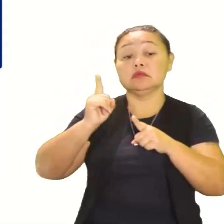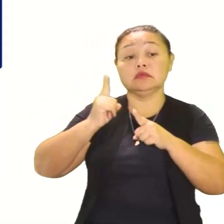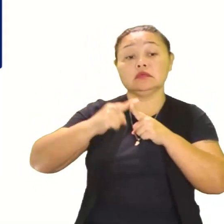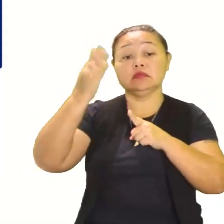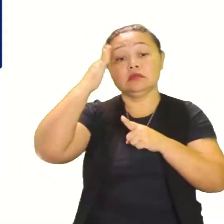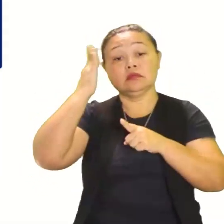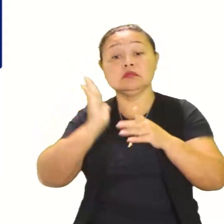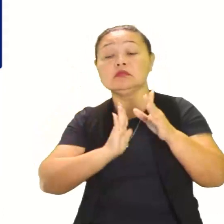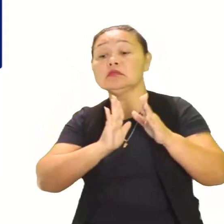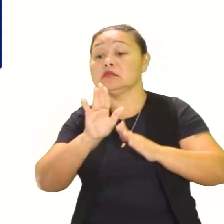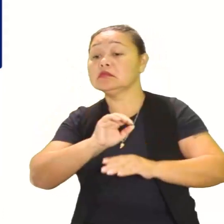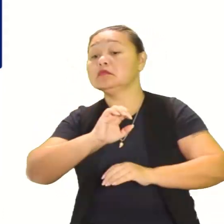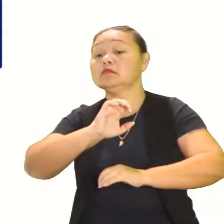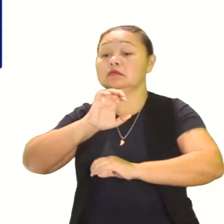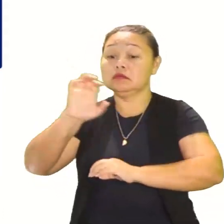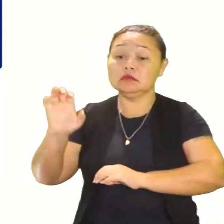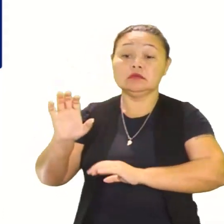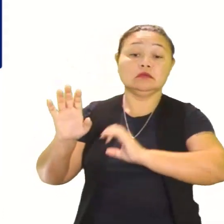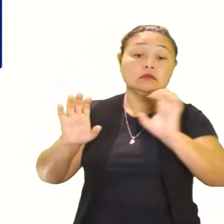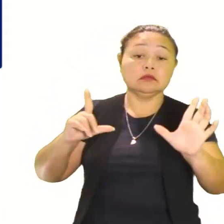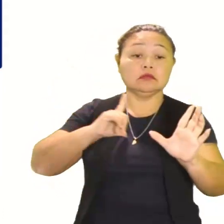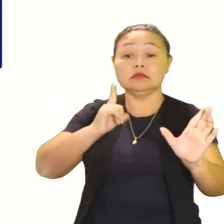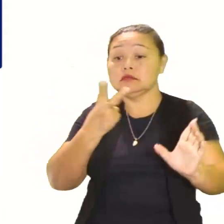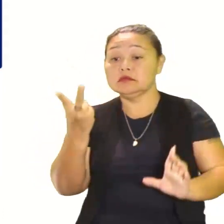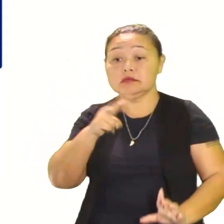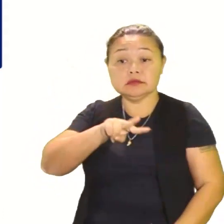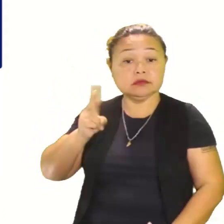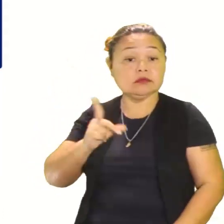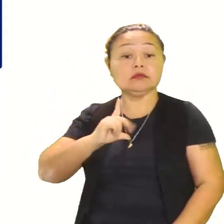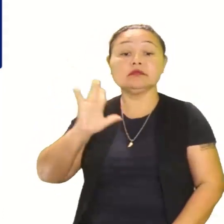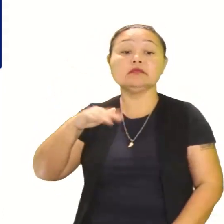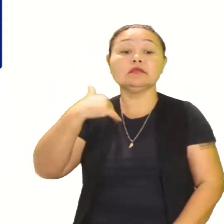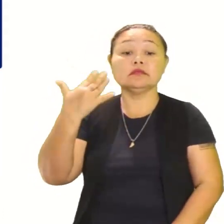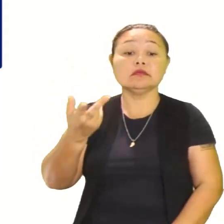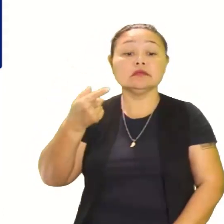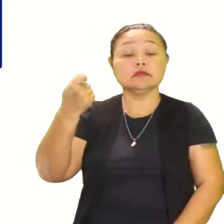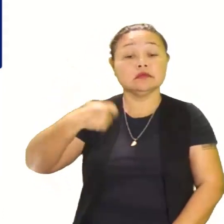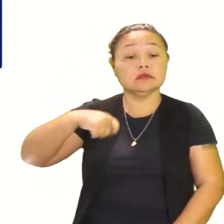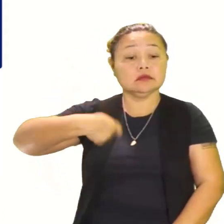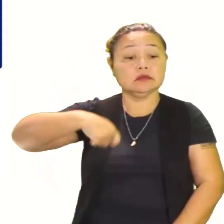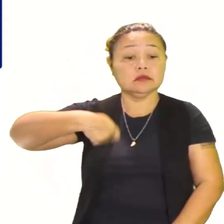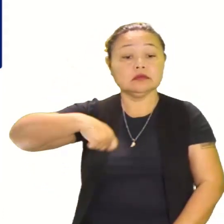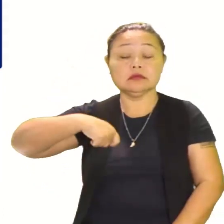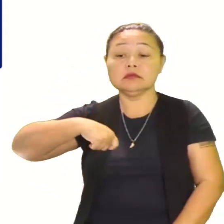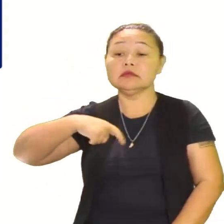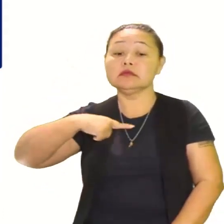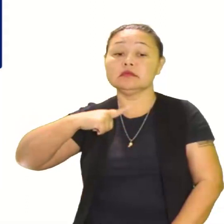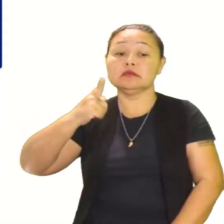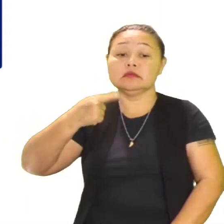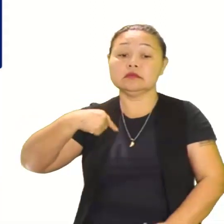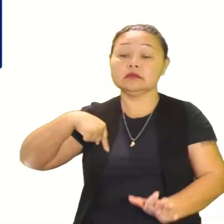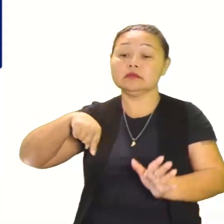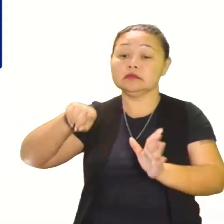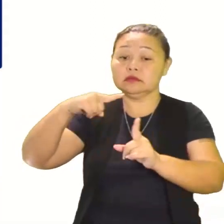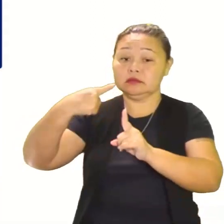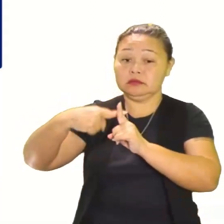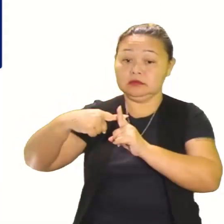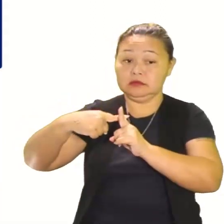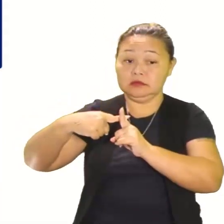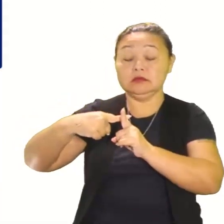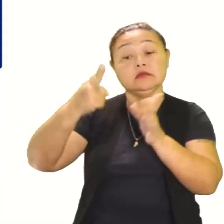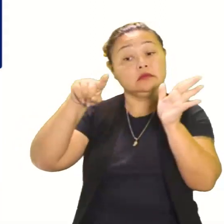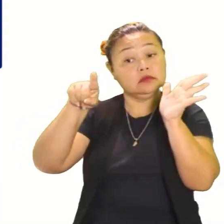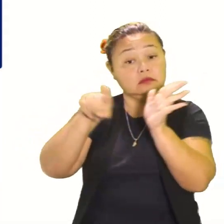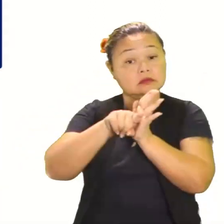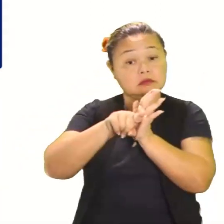precisamos saber se ele está indo da direita para a esquerda, da esquerda para a direita e assim por diante. Então, por isso que a gente precisa dos sinais de positivo